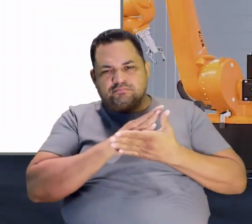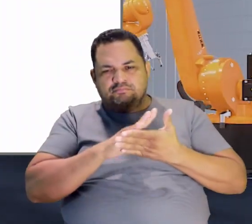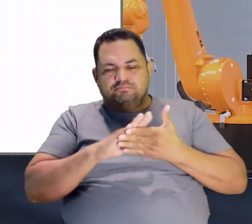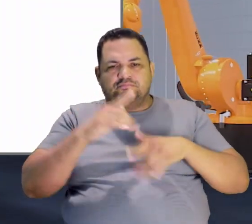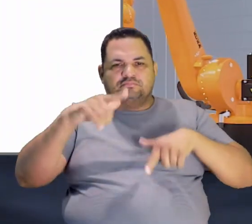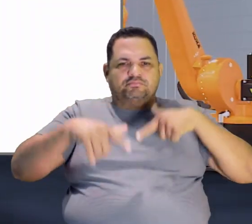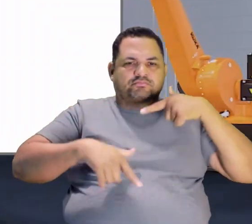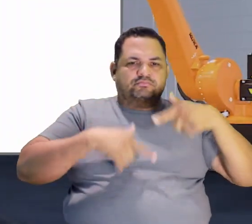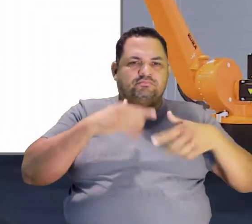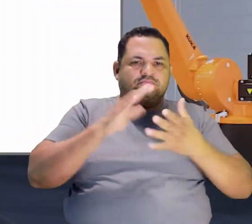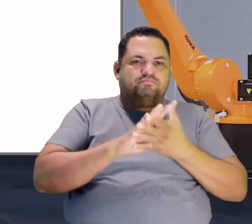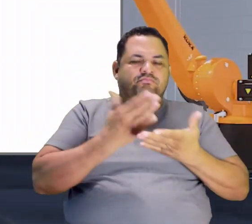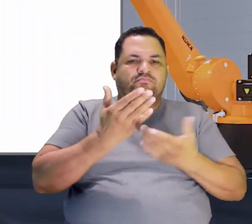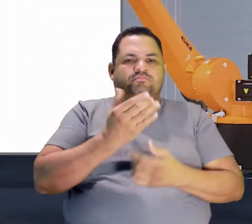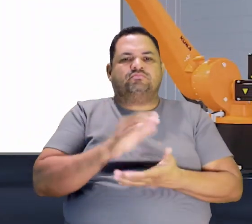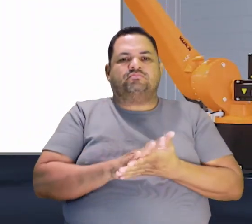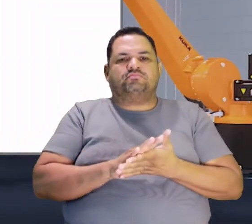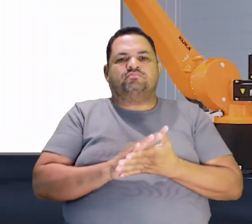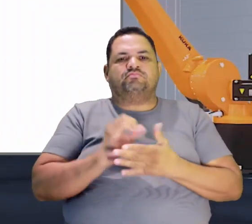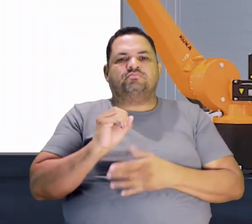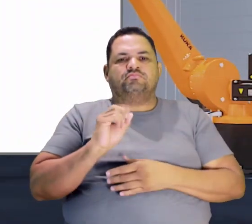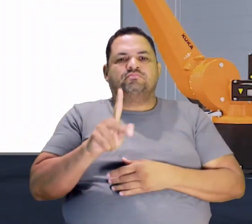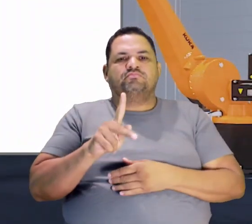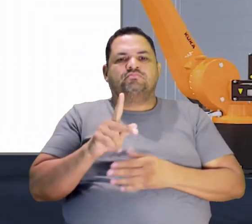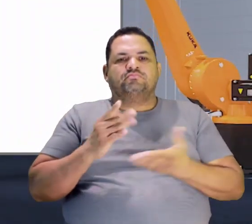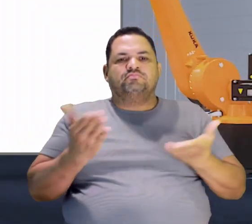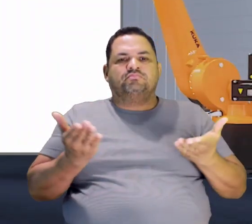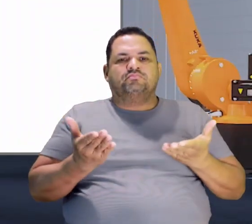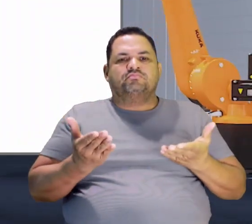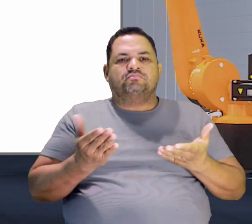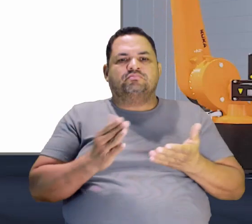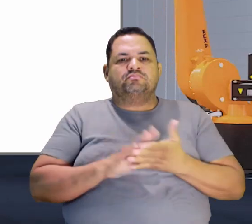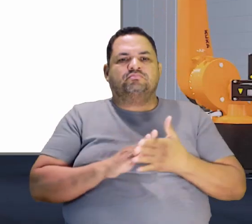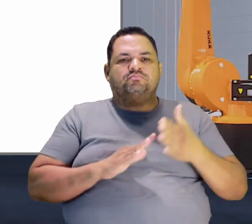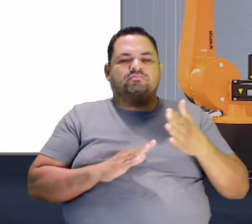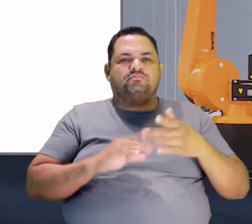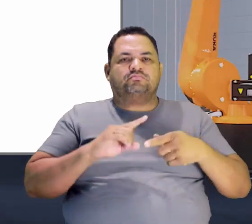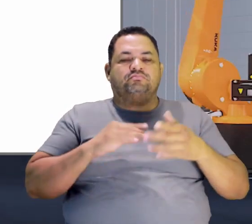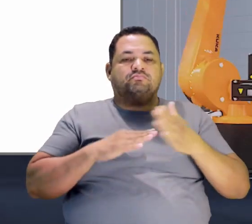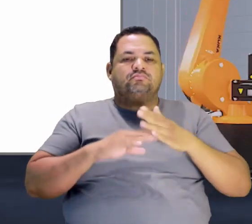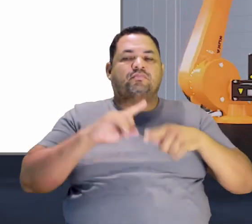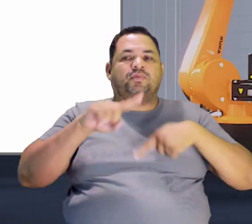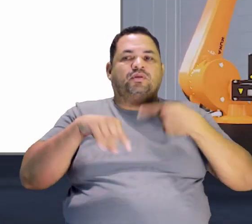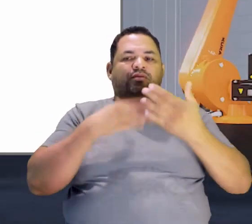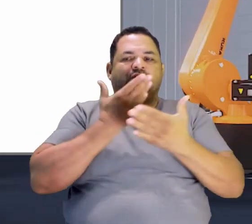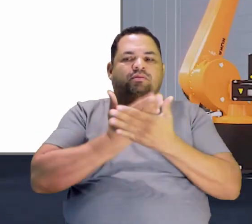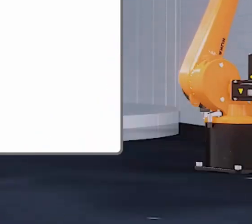com as equações de segundo grau, um pouco mais logo, ok? Então, até uma próxima aula.